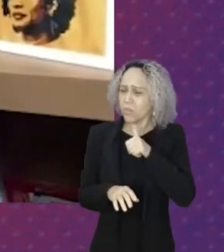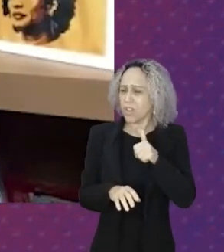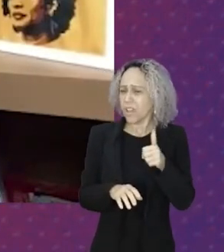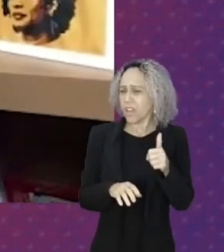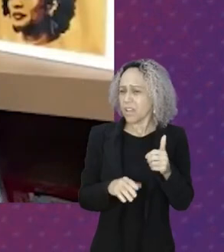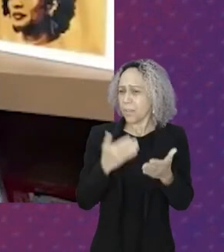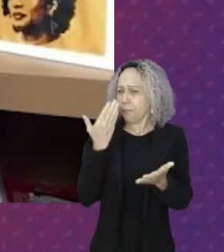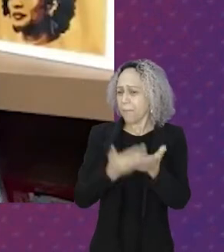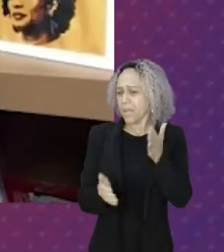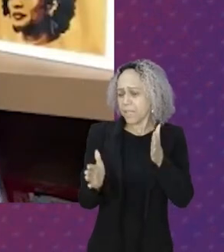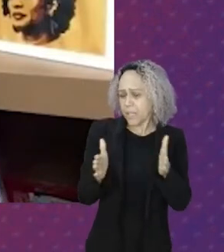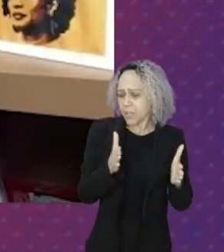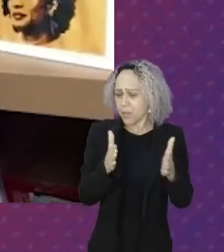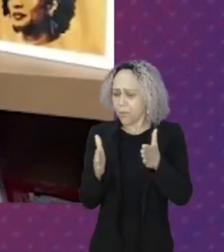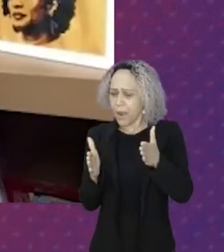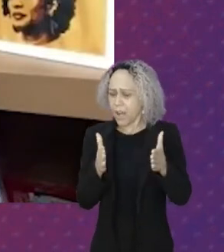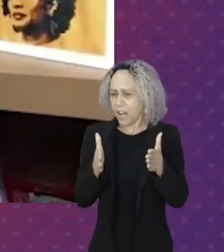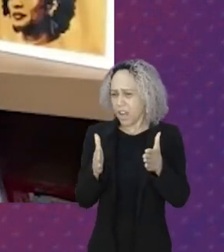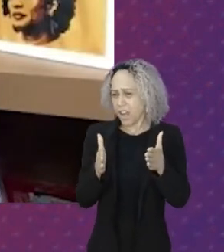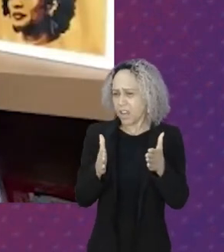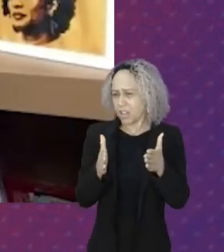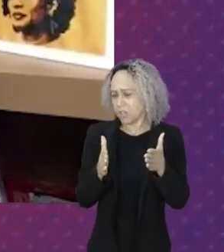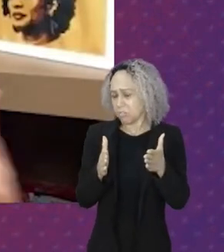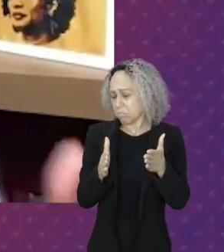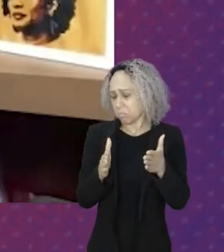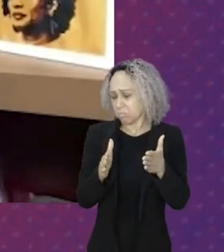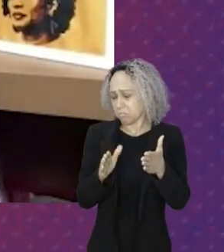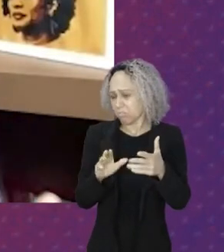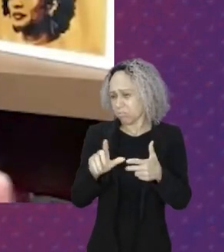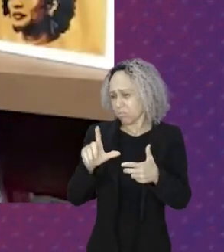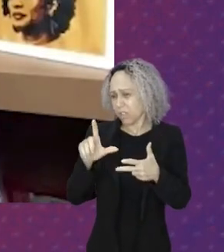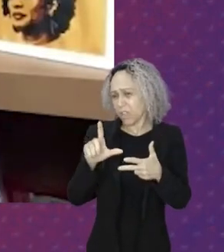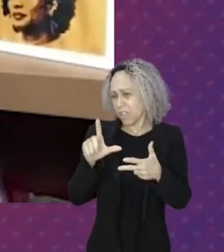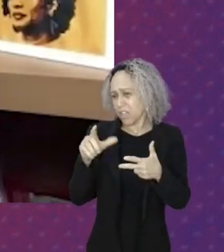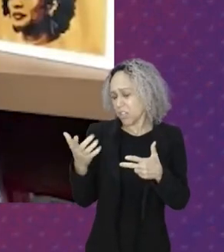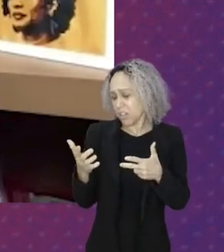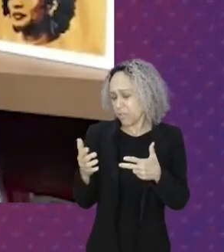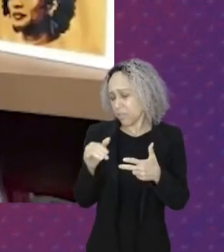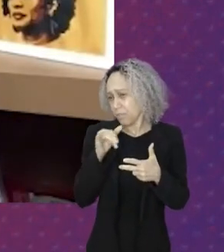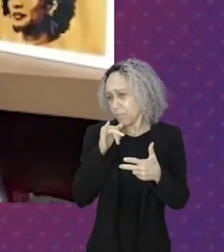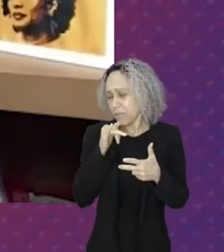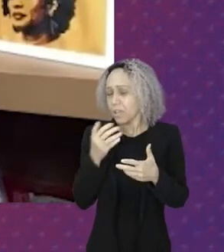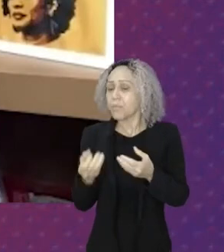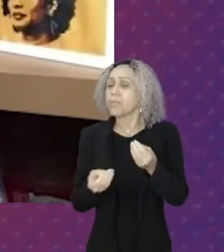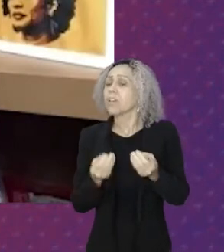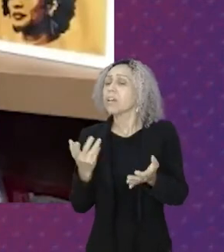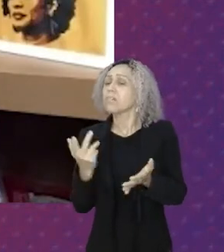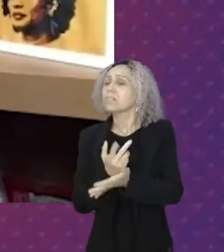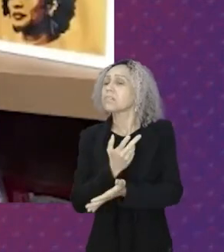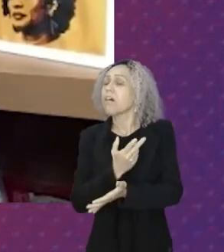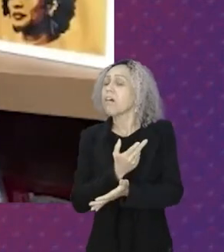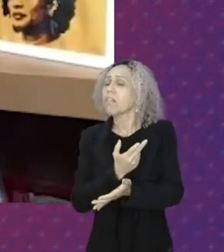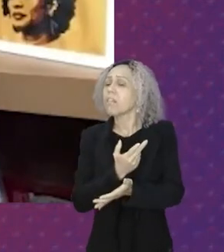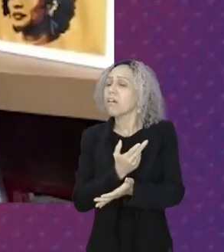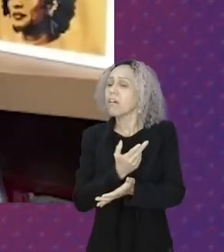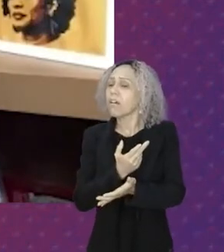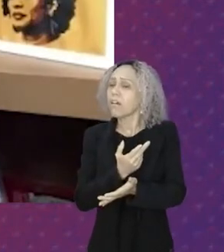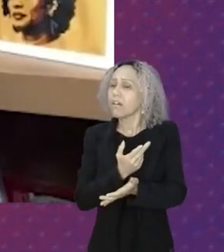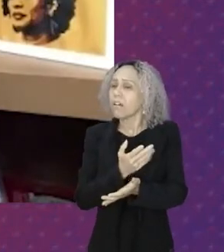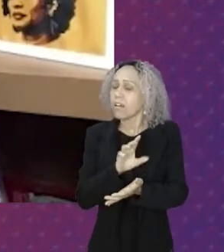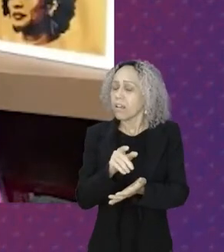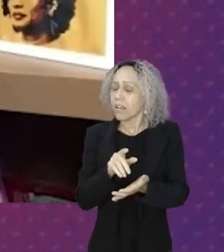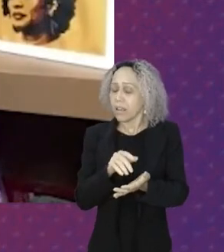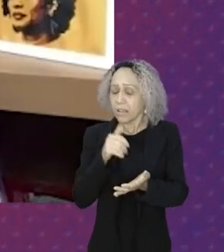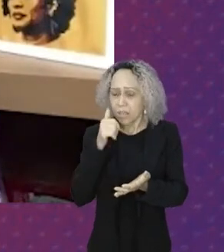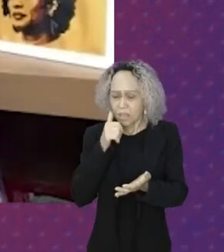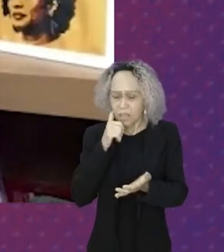da democracia. Então, nós não estamos falando de uma democracia plena, quando as mulheres são eleitas e têm seus